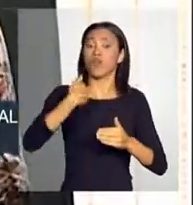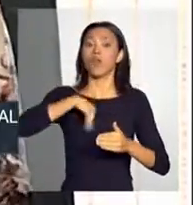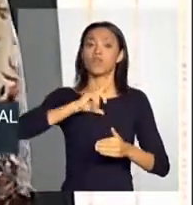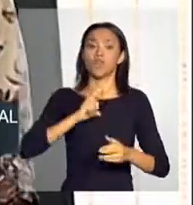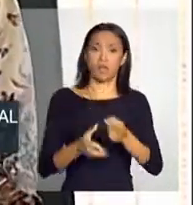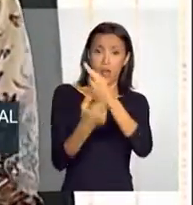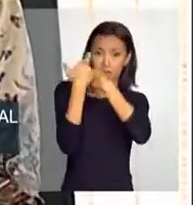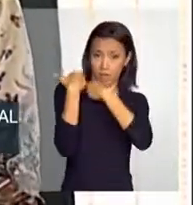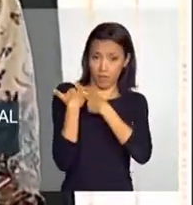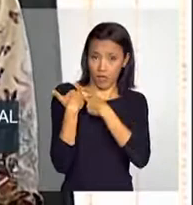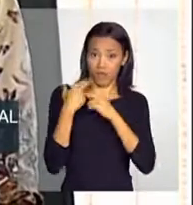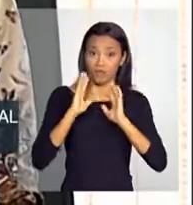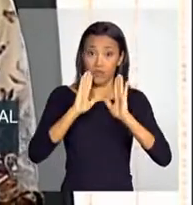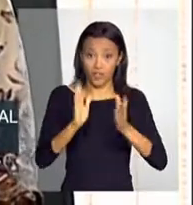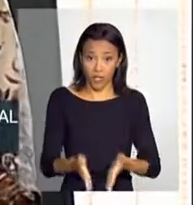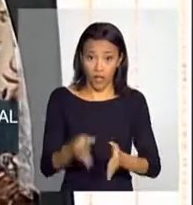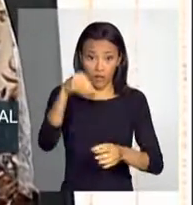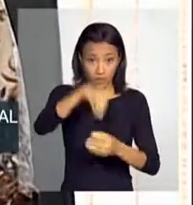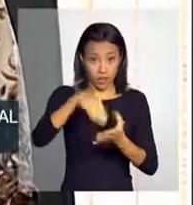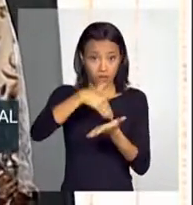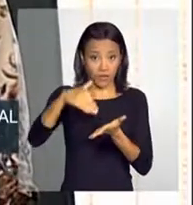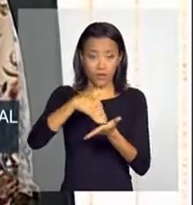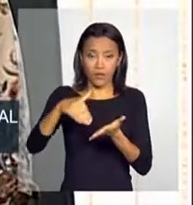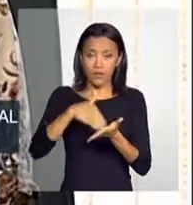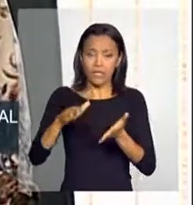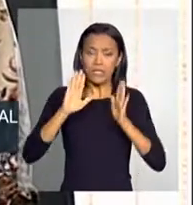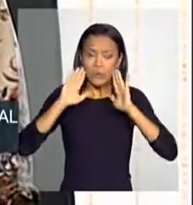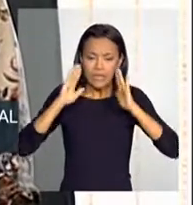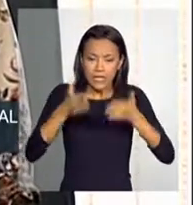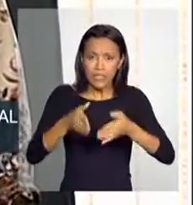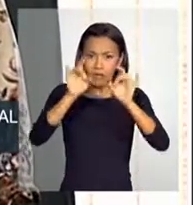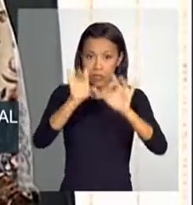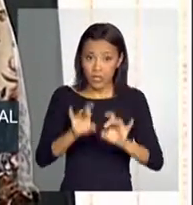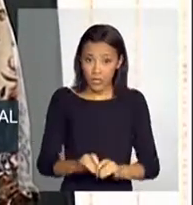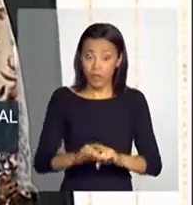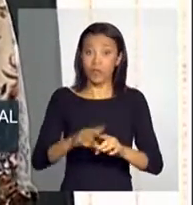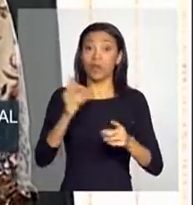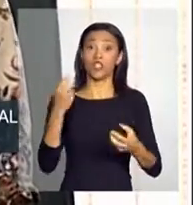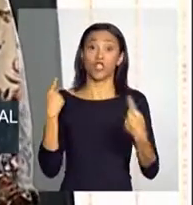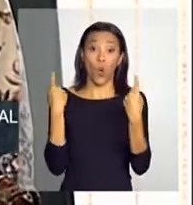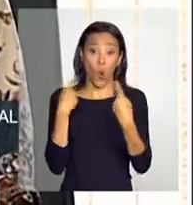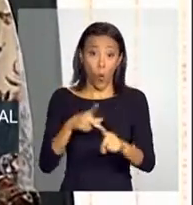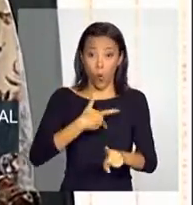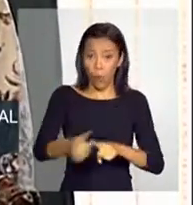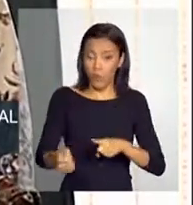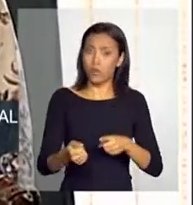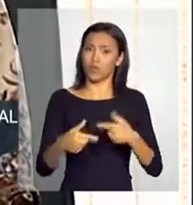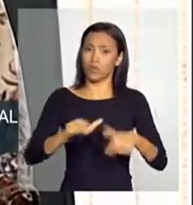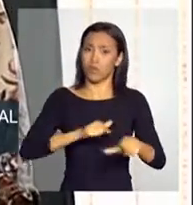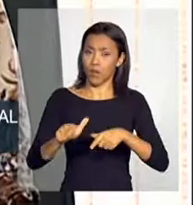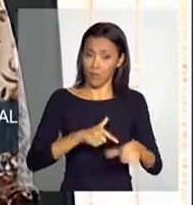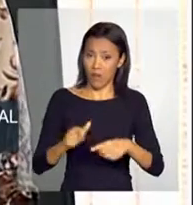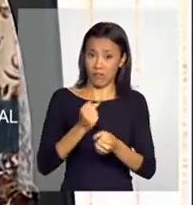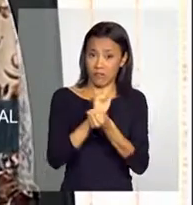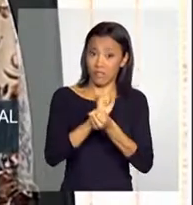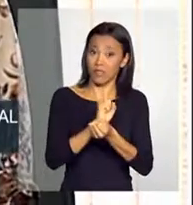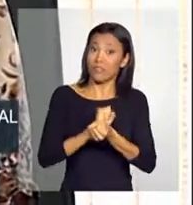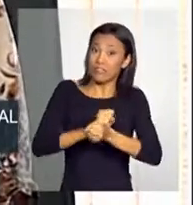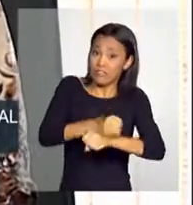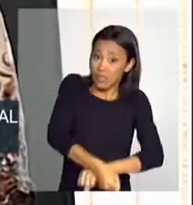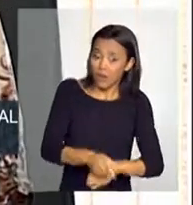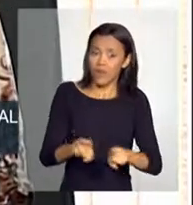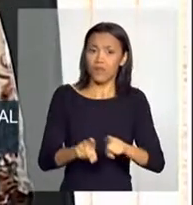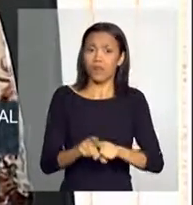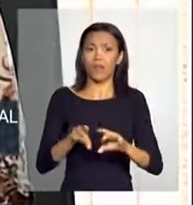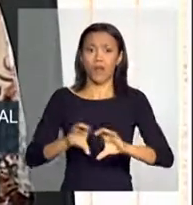a missão no âmbito da estragar de uma atenção específica no combate ao trabalho escravo e você contra lgbts e